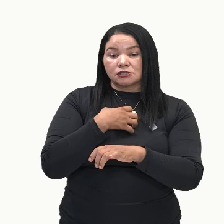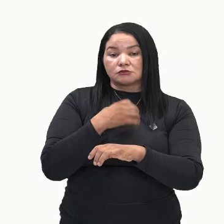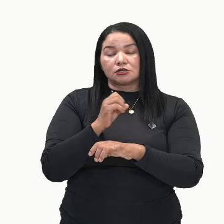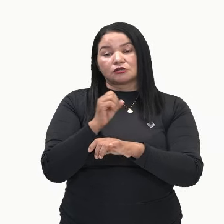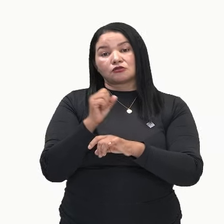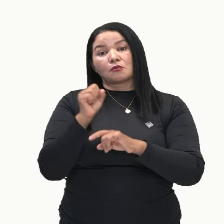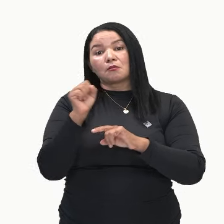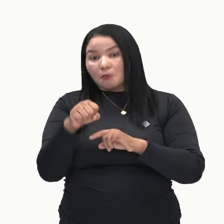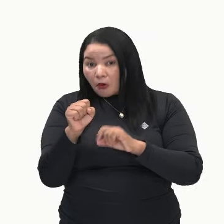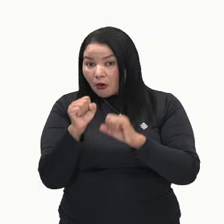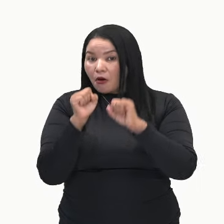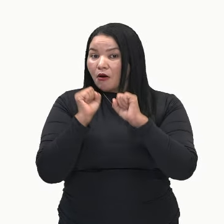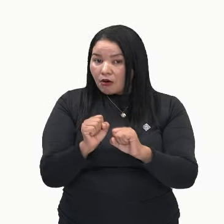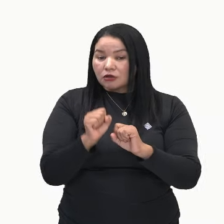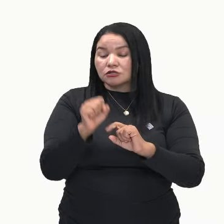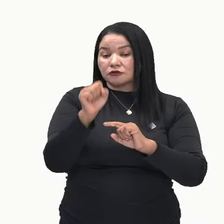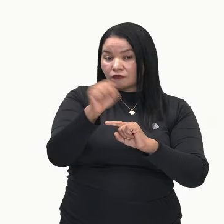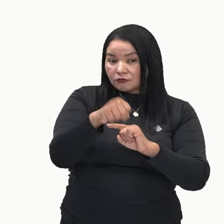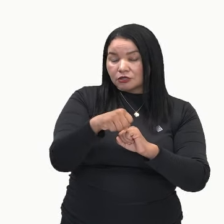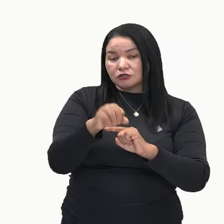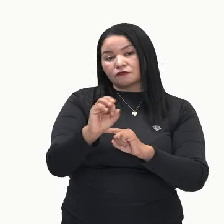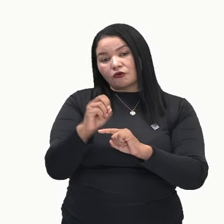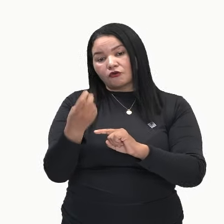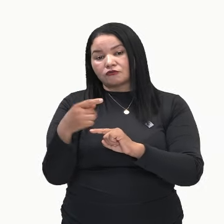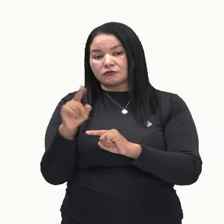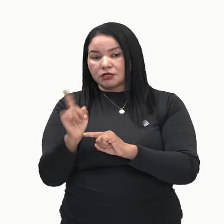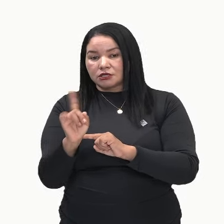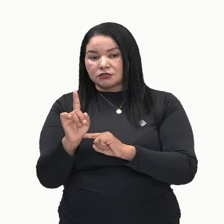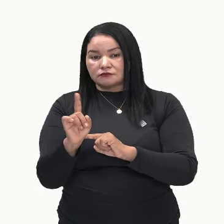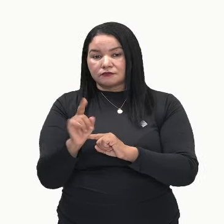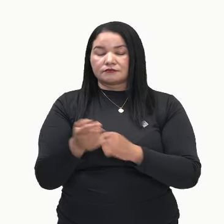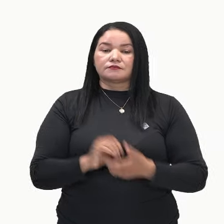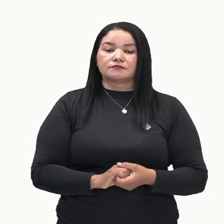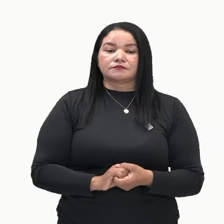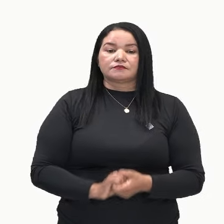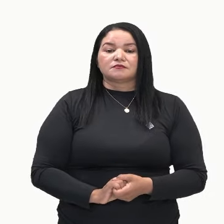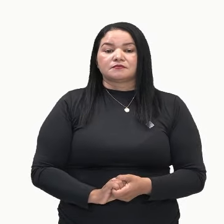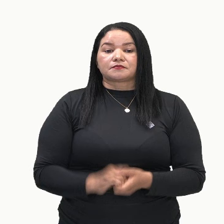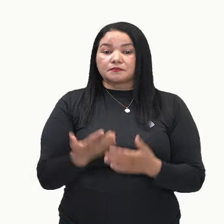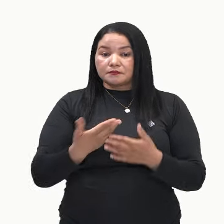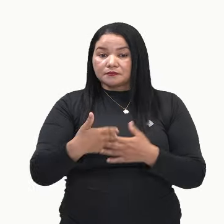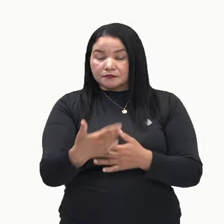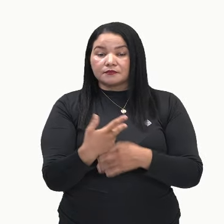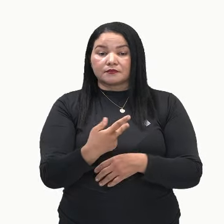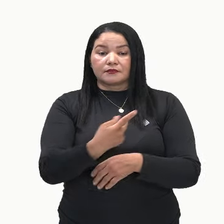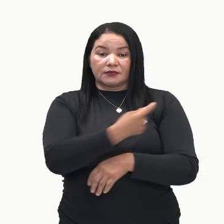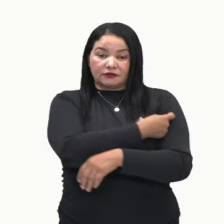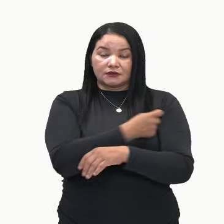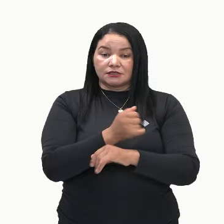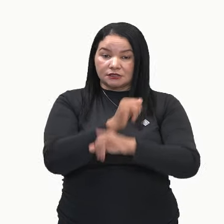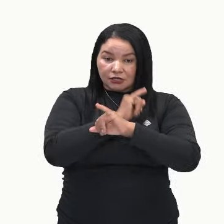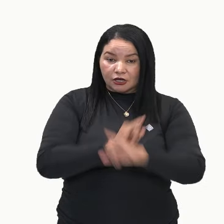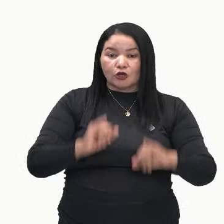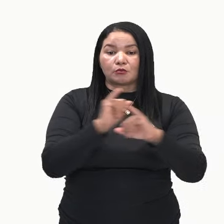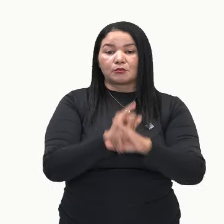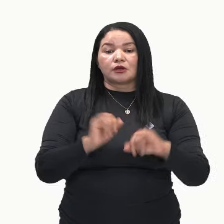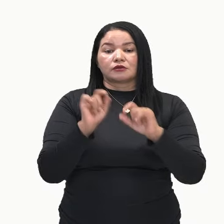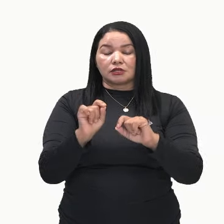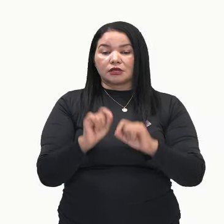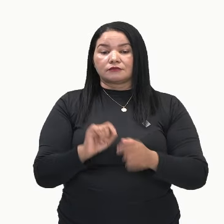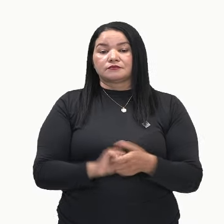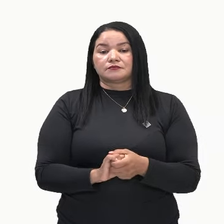ou negativas. No nosso exemplo, continuando aqui o nosso movimento nacional pela vacinação, a gente tem aqui vacine-se contra a